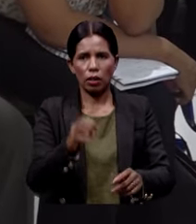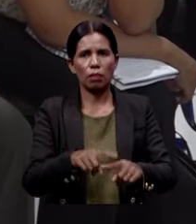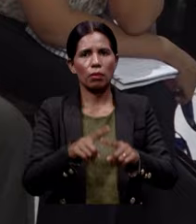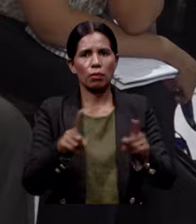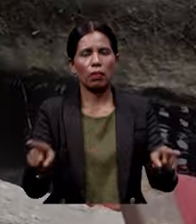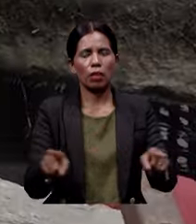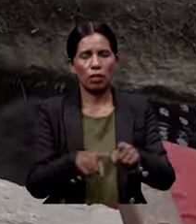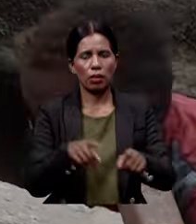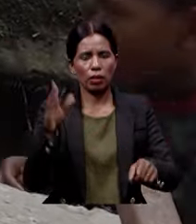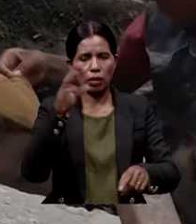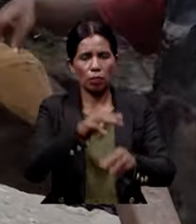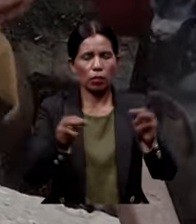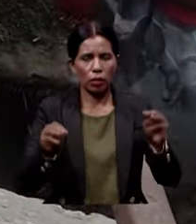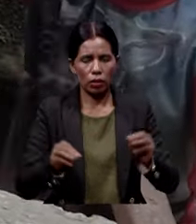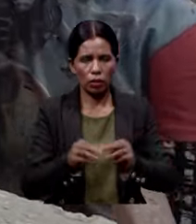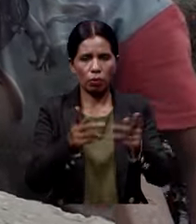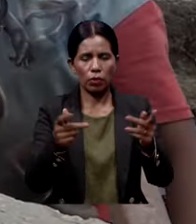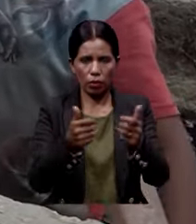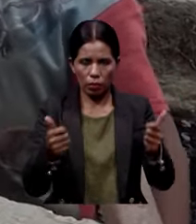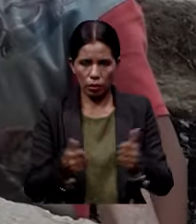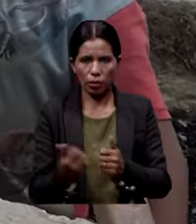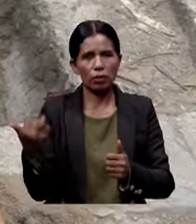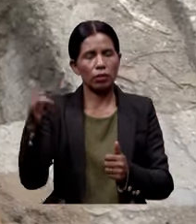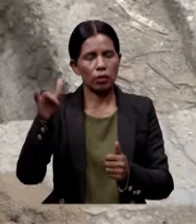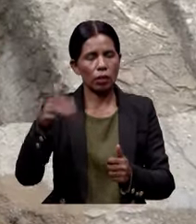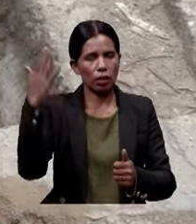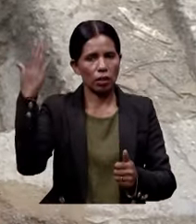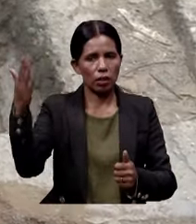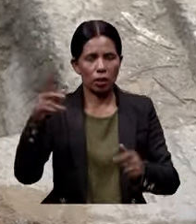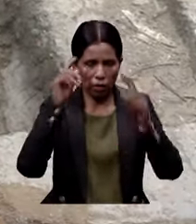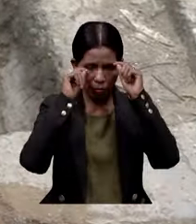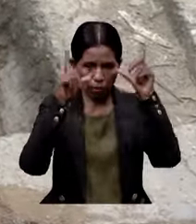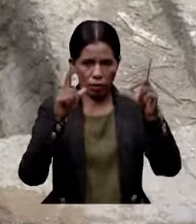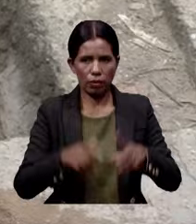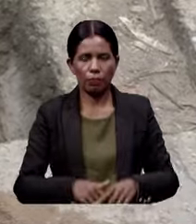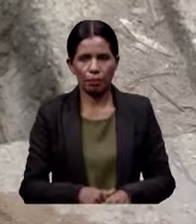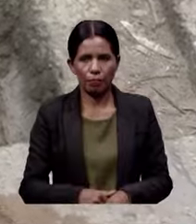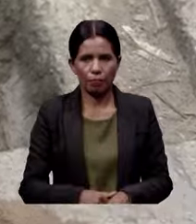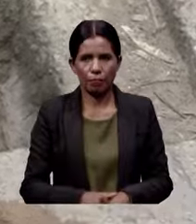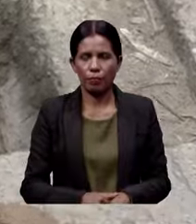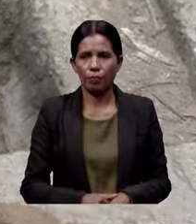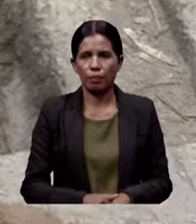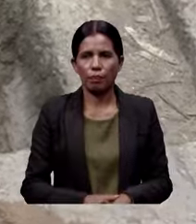mais questão no município no posto administrativo Sira e a território Laran. Luciana Amaral, Adere Ximenes, GMN.